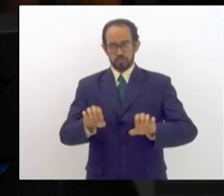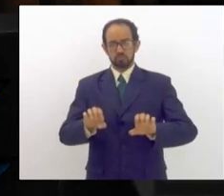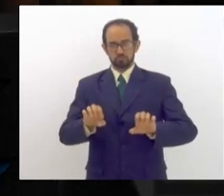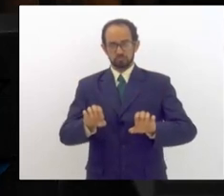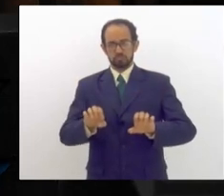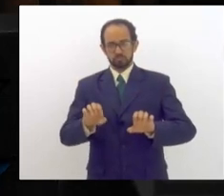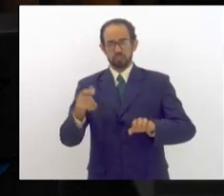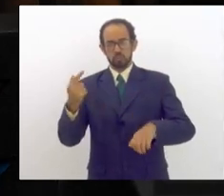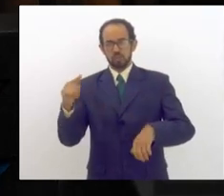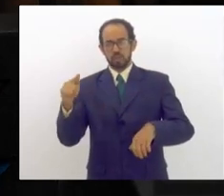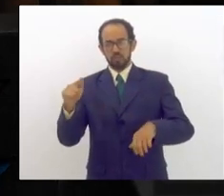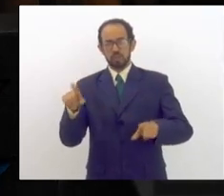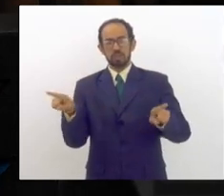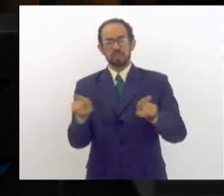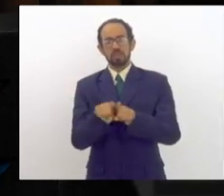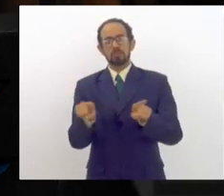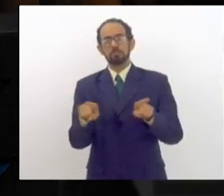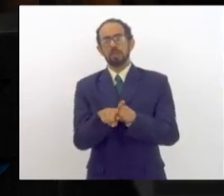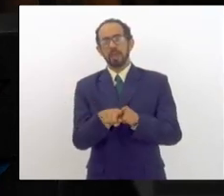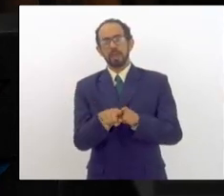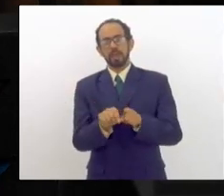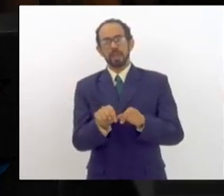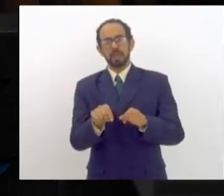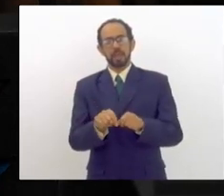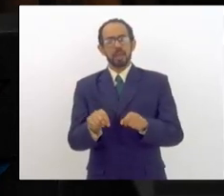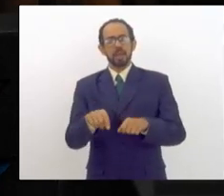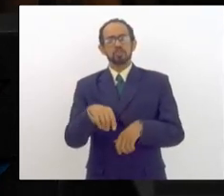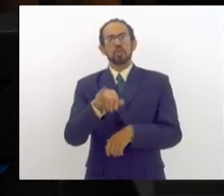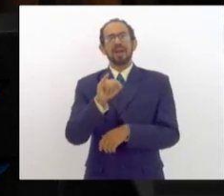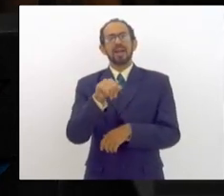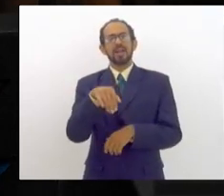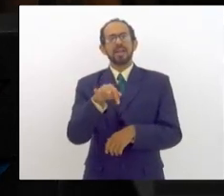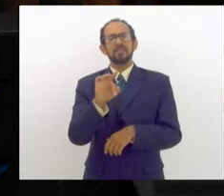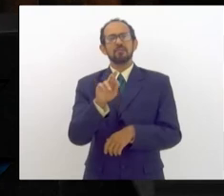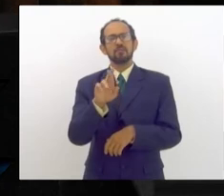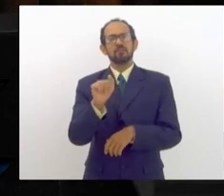que seja muitas vezes na sua infraestrutura